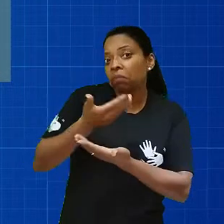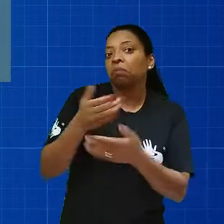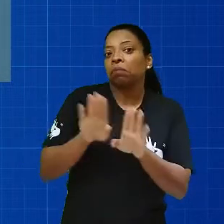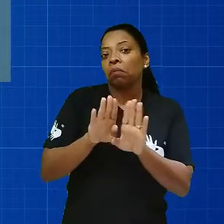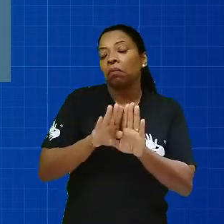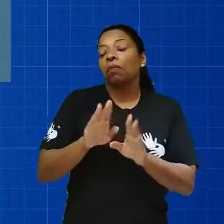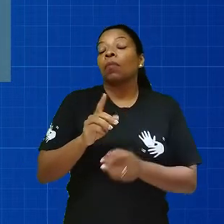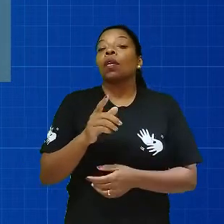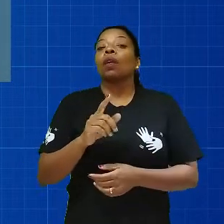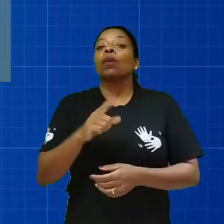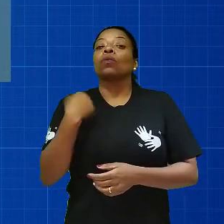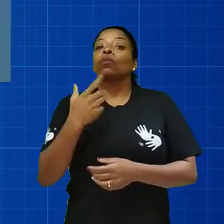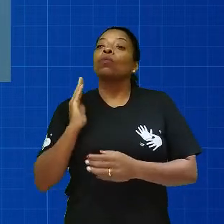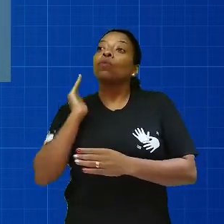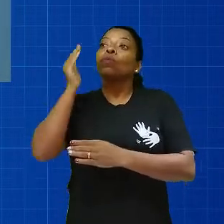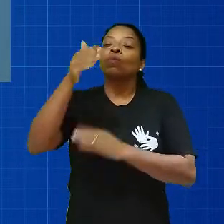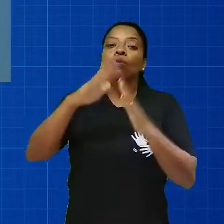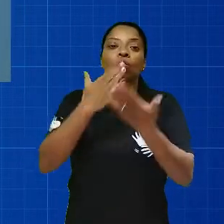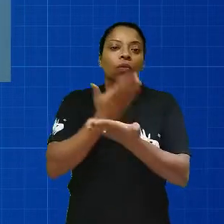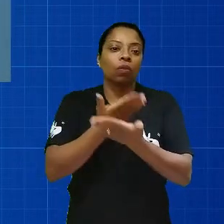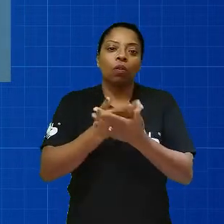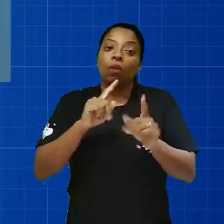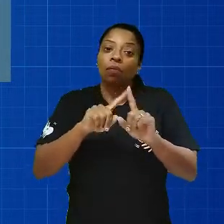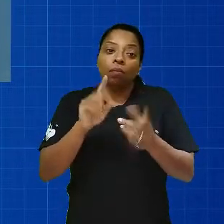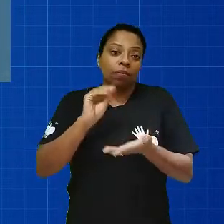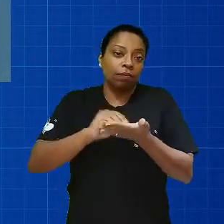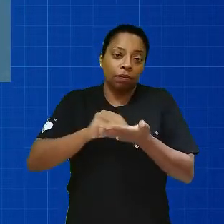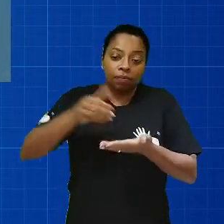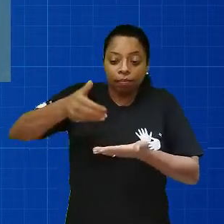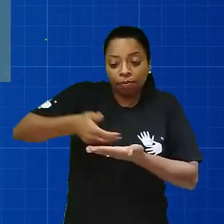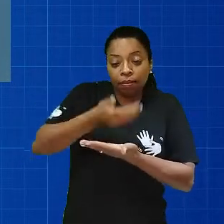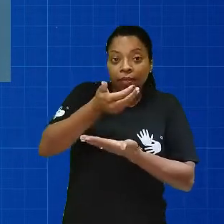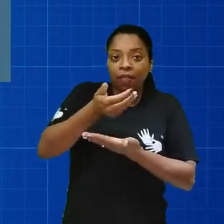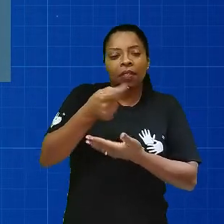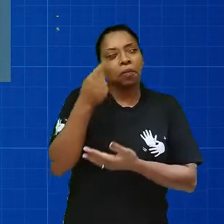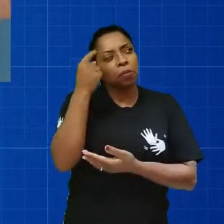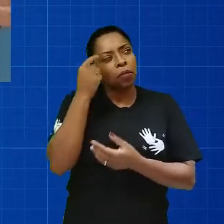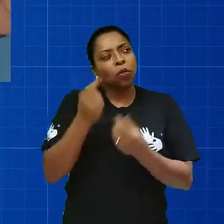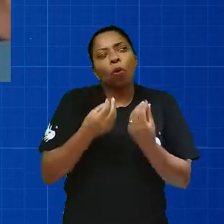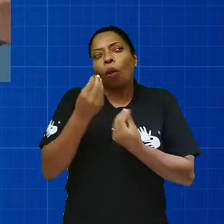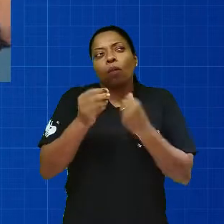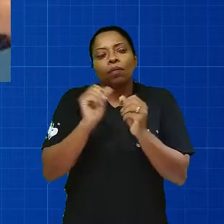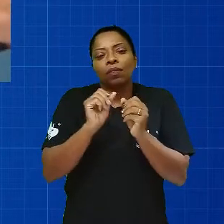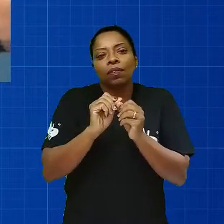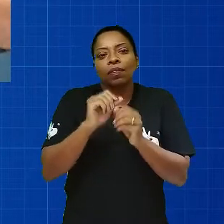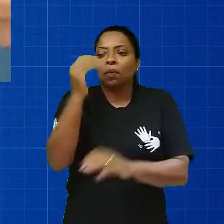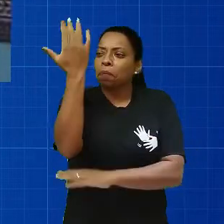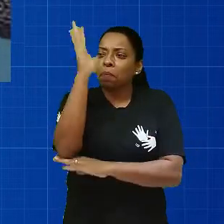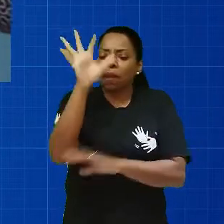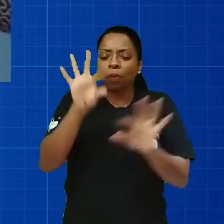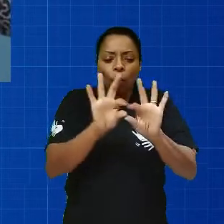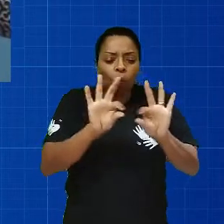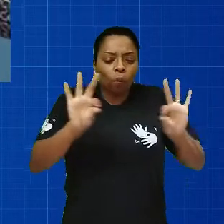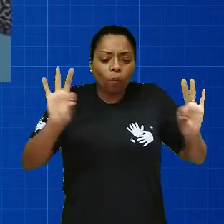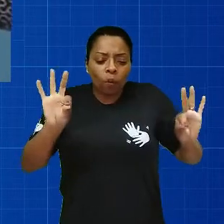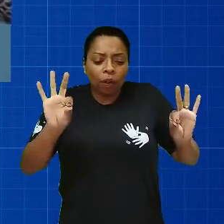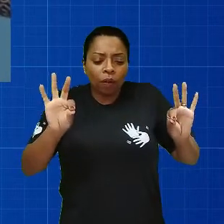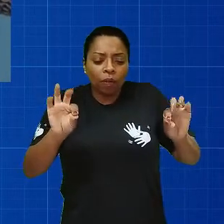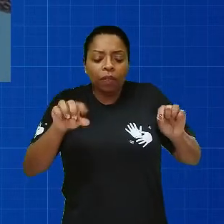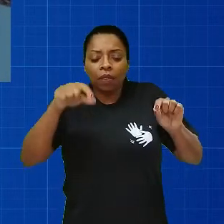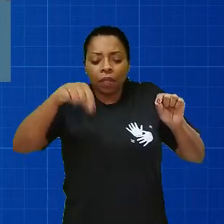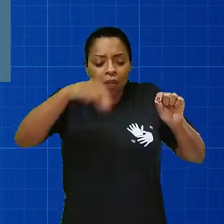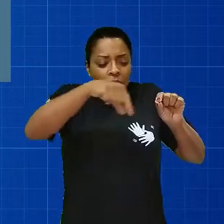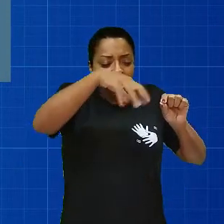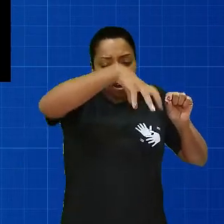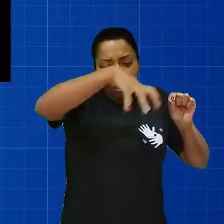nas unidades, como a gente não conseguiu tantas escumadeiras, nós construímos uma base com palito de churrasco. Veja as fotos para você